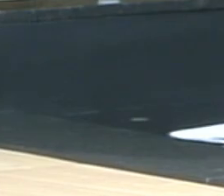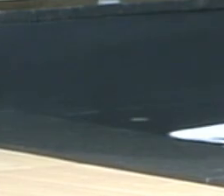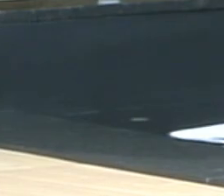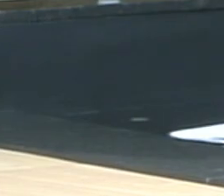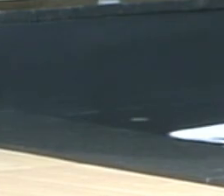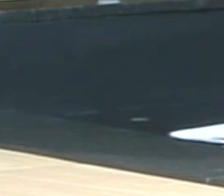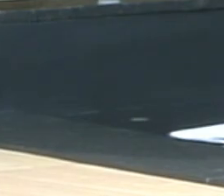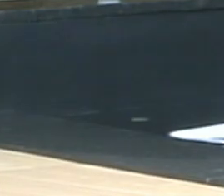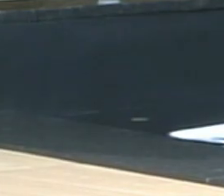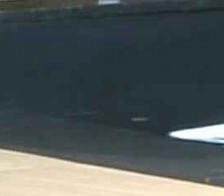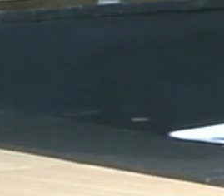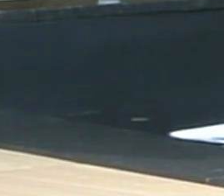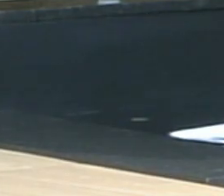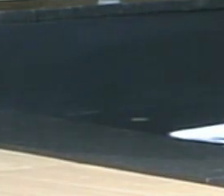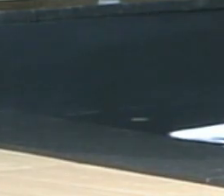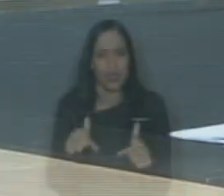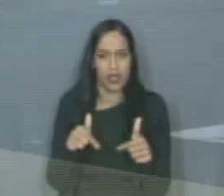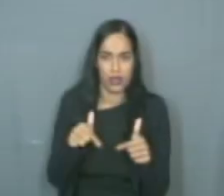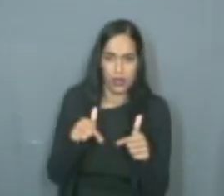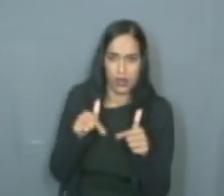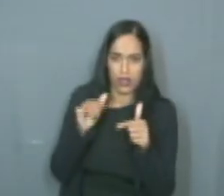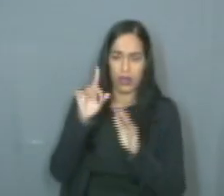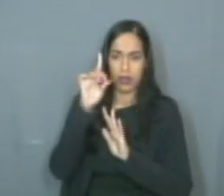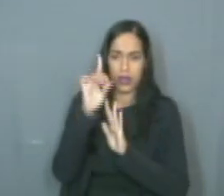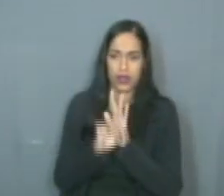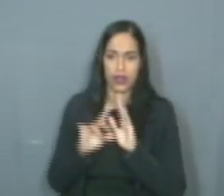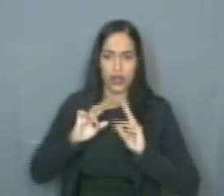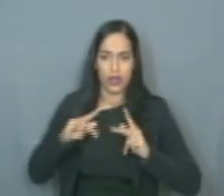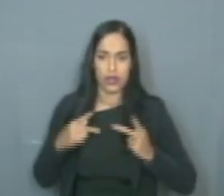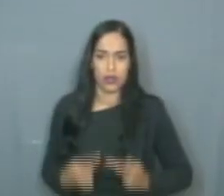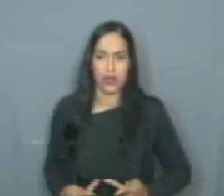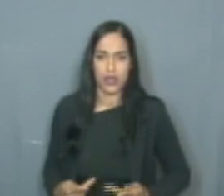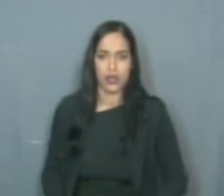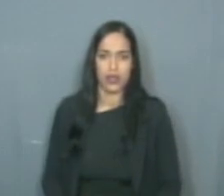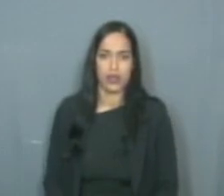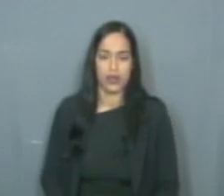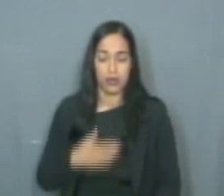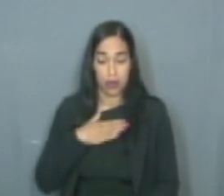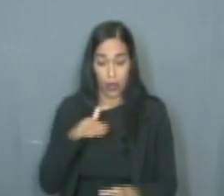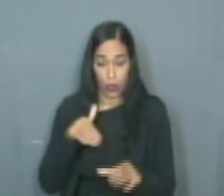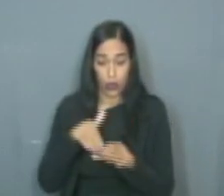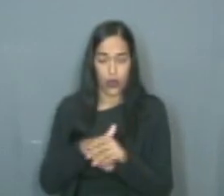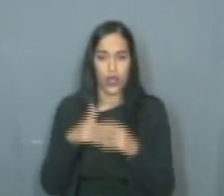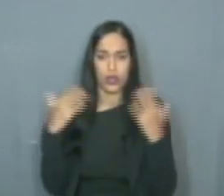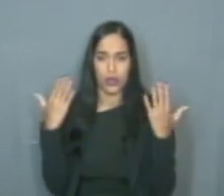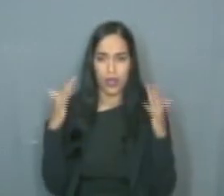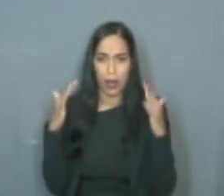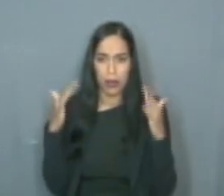grande lutadora pelos direitos humanos. O meu voto de aplauso,